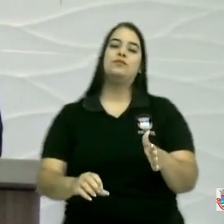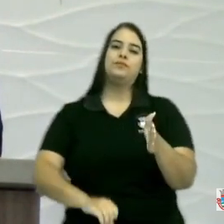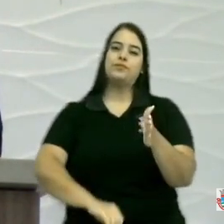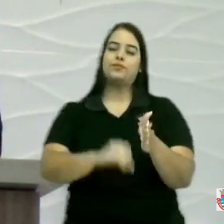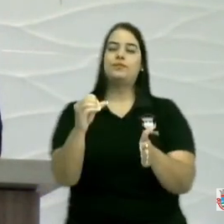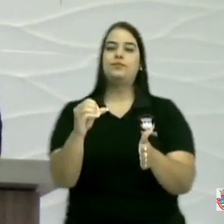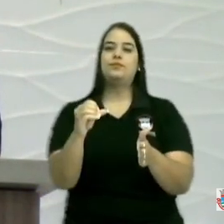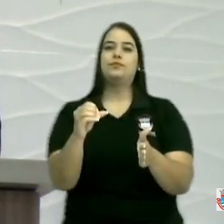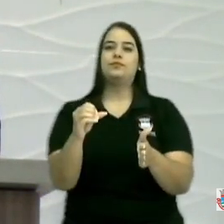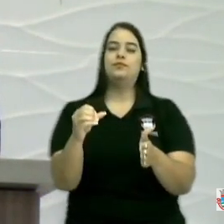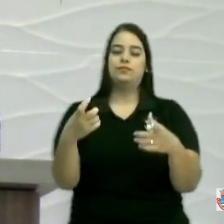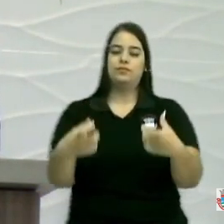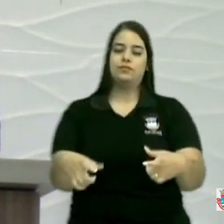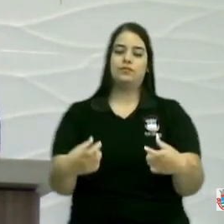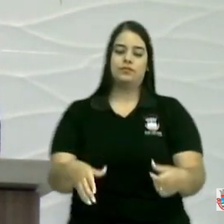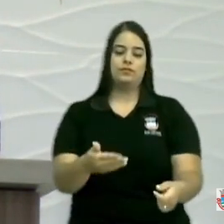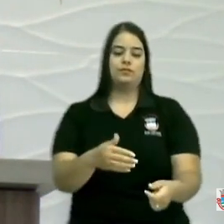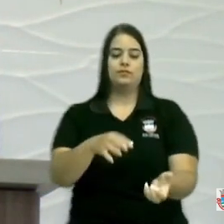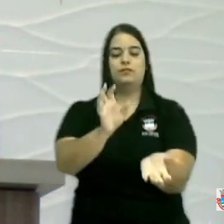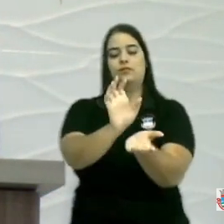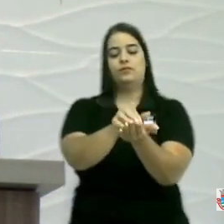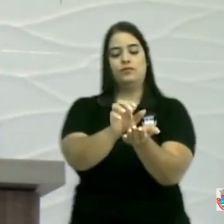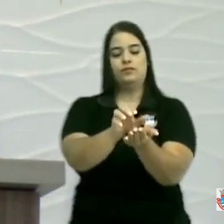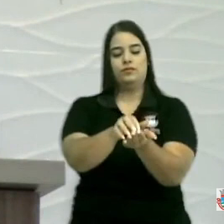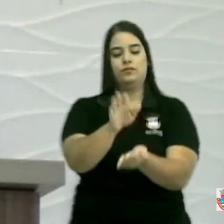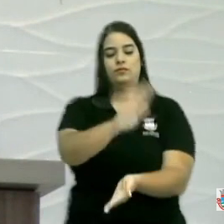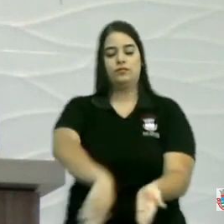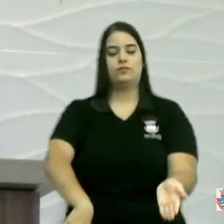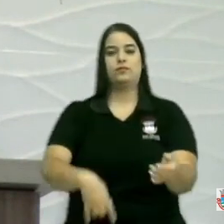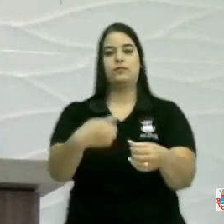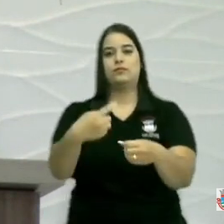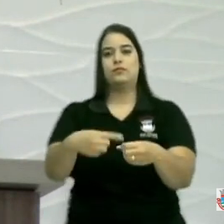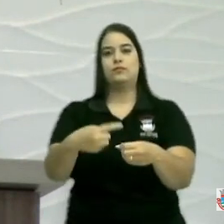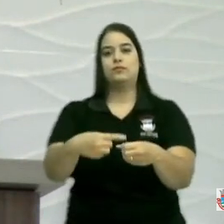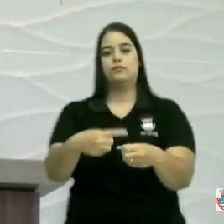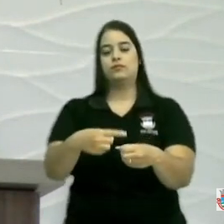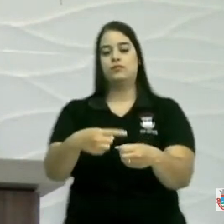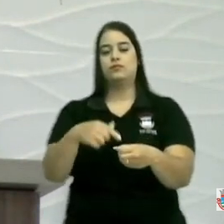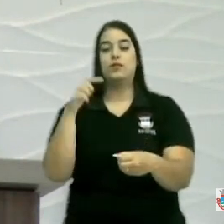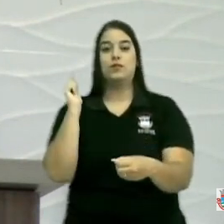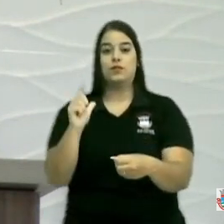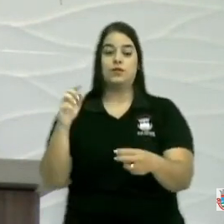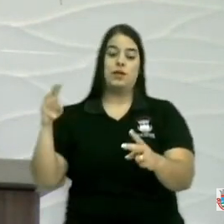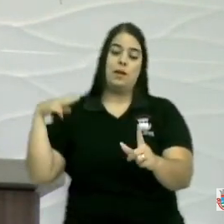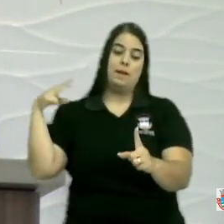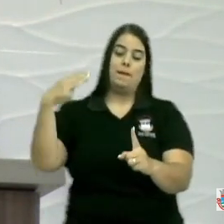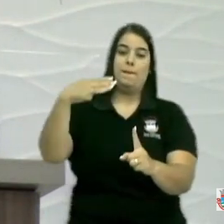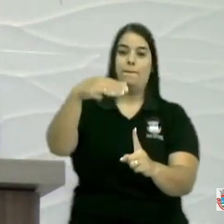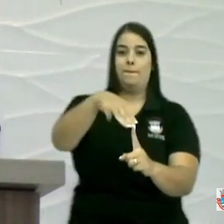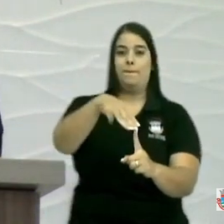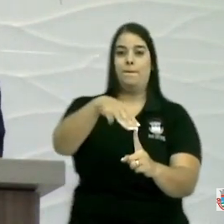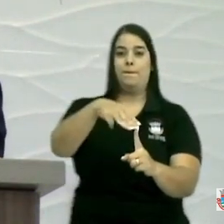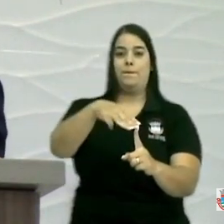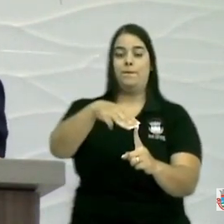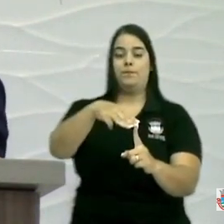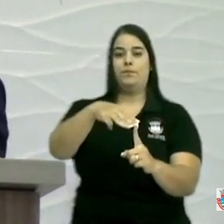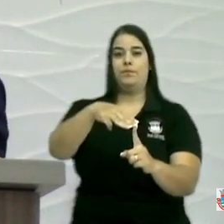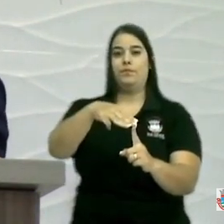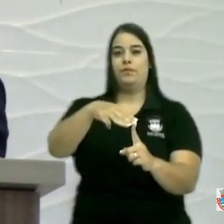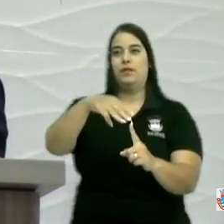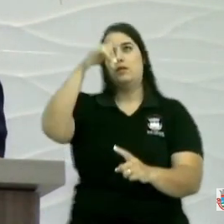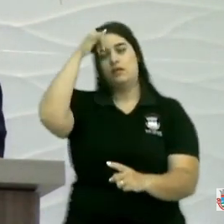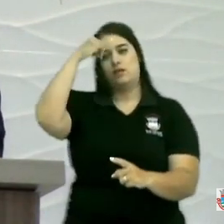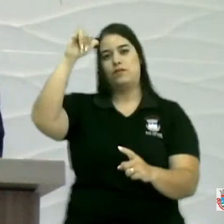estado de Pernambuco, como município que está atendendo todas as metas do programa Previne Brasil. Esse Previne Brasil,